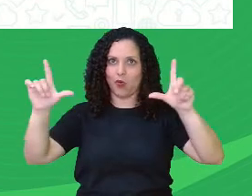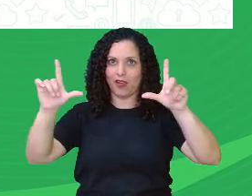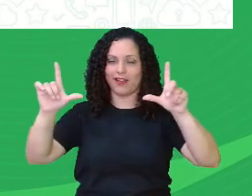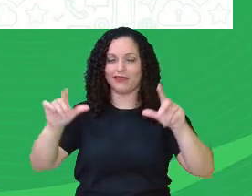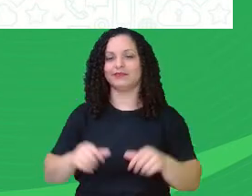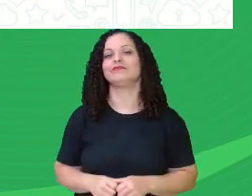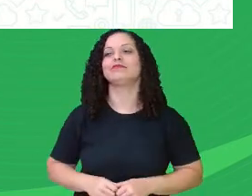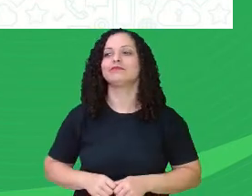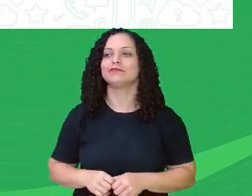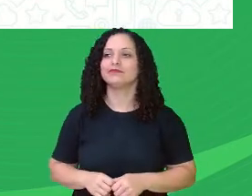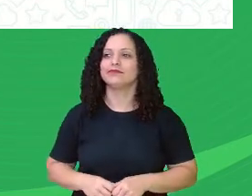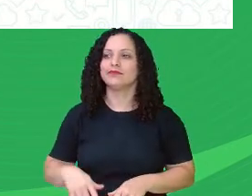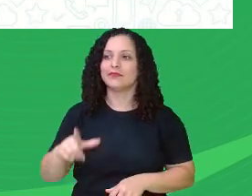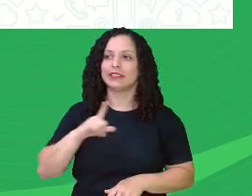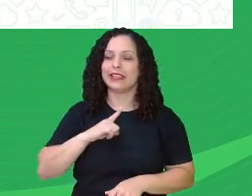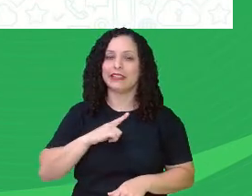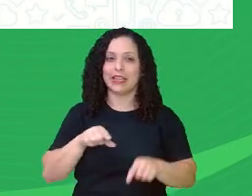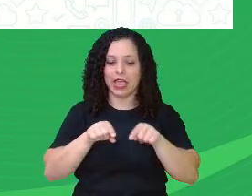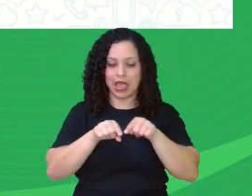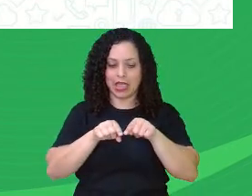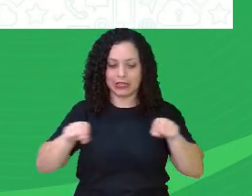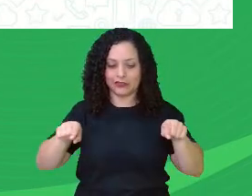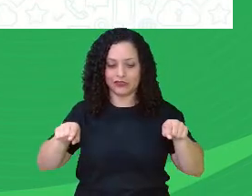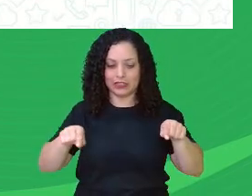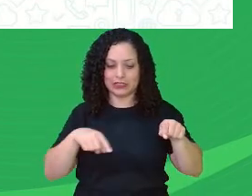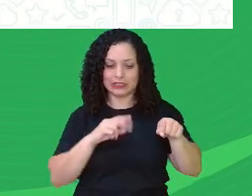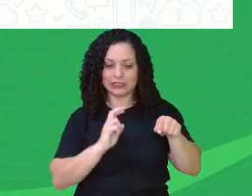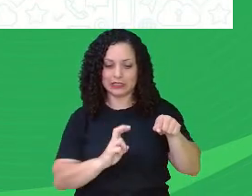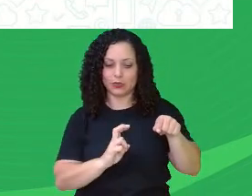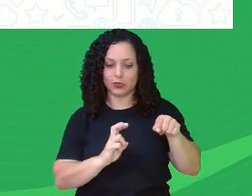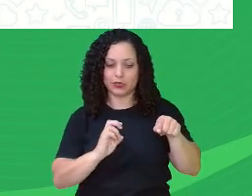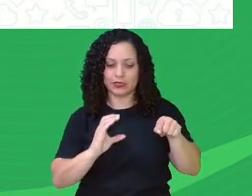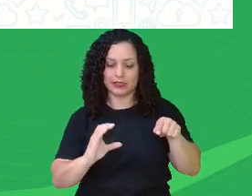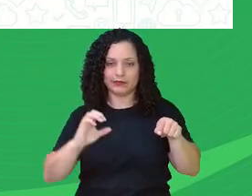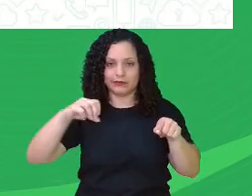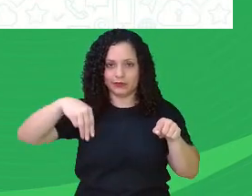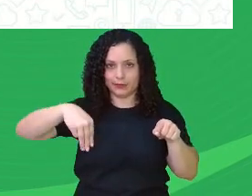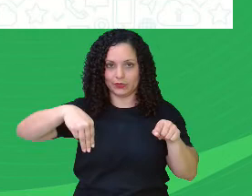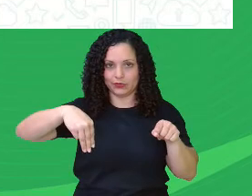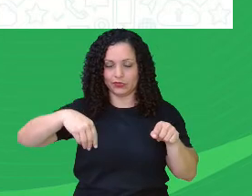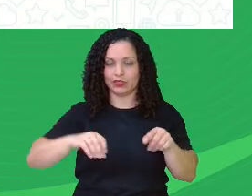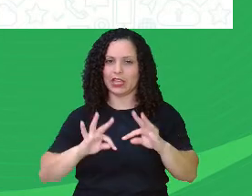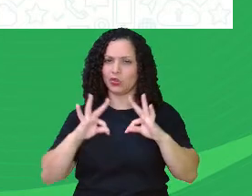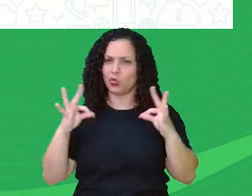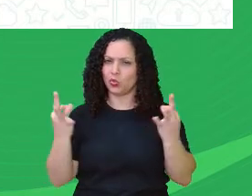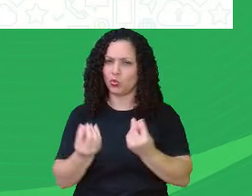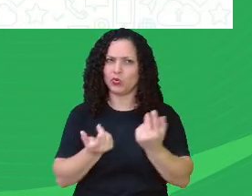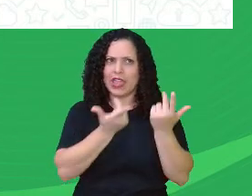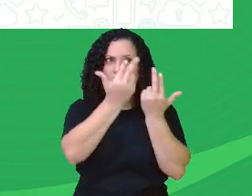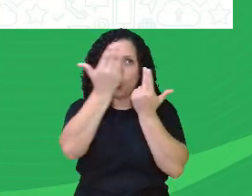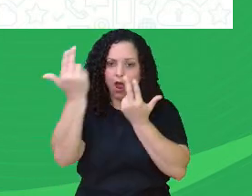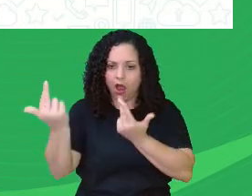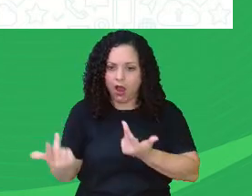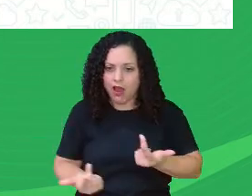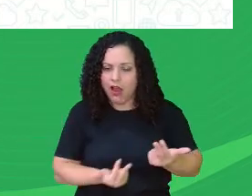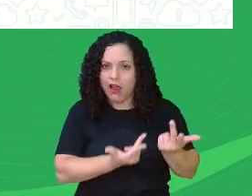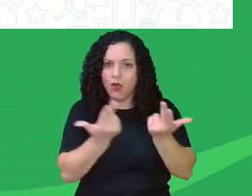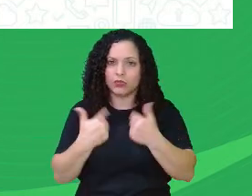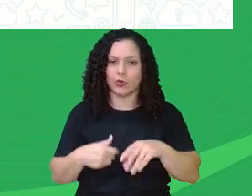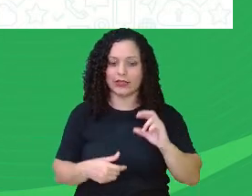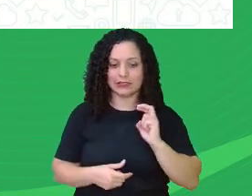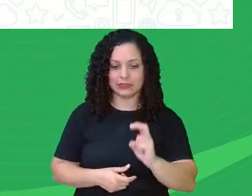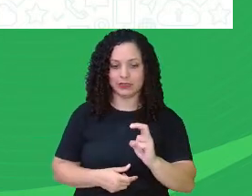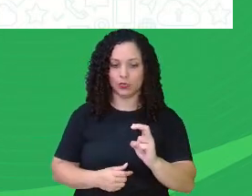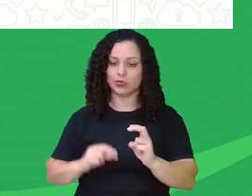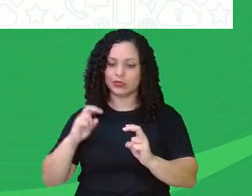com aresta de 5 centímetros. Se o cubo, todas as arestas são iguais, então é 5 centímetros em cada um